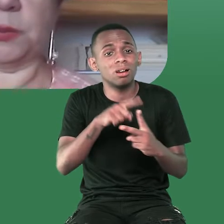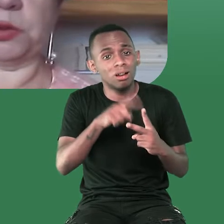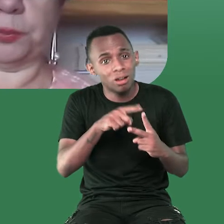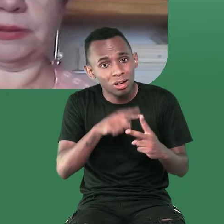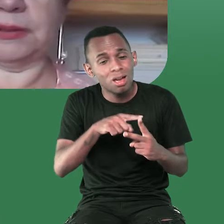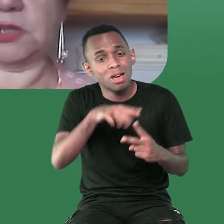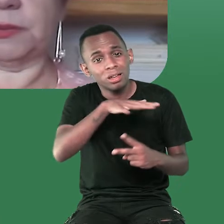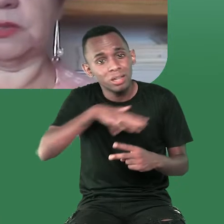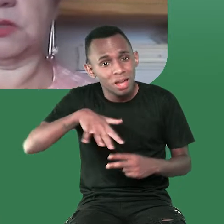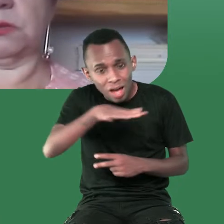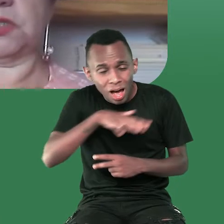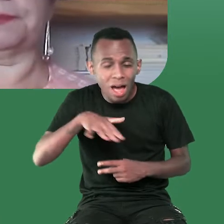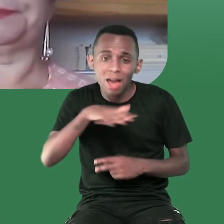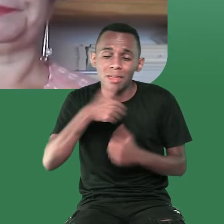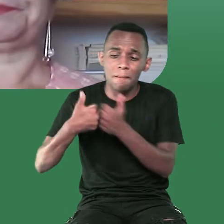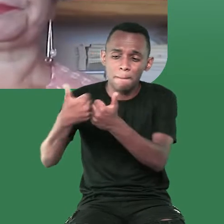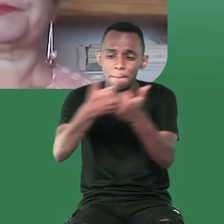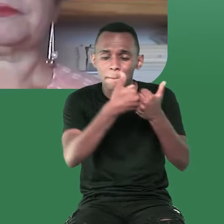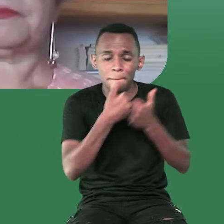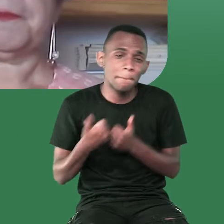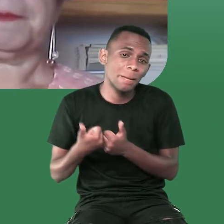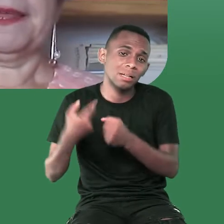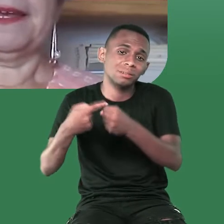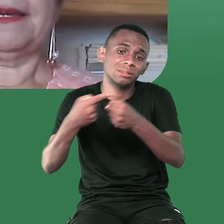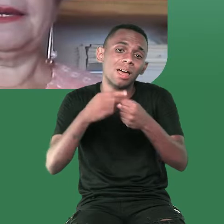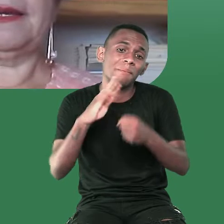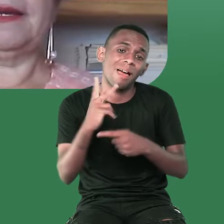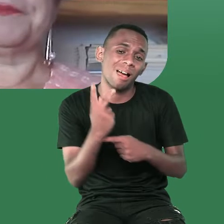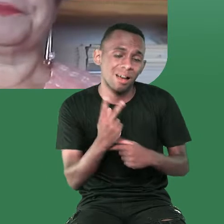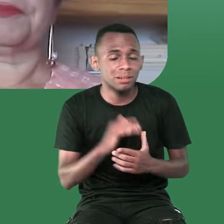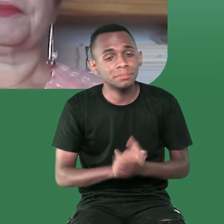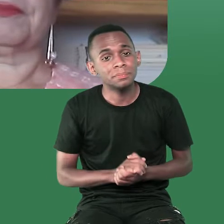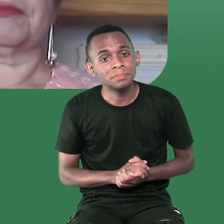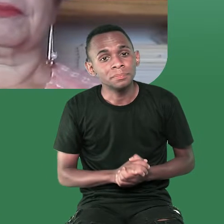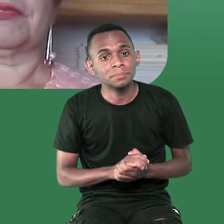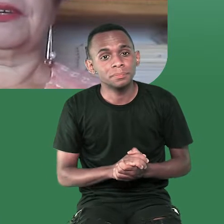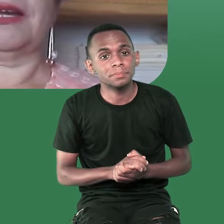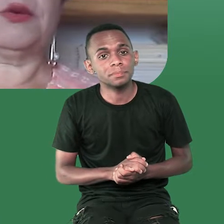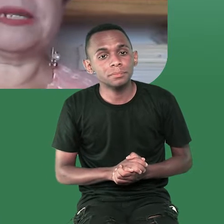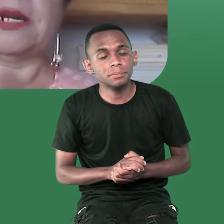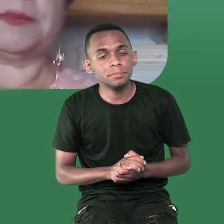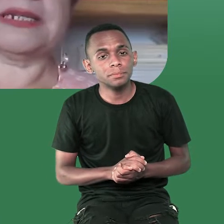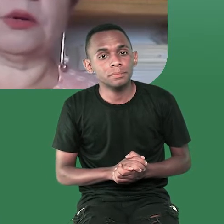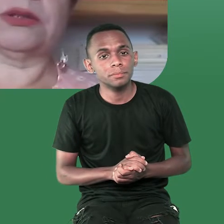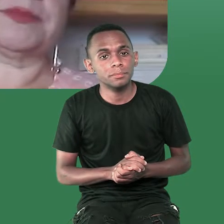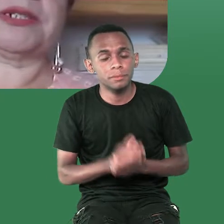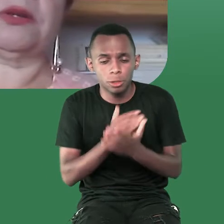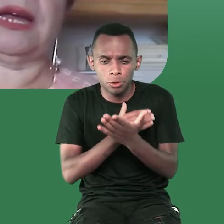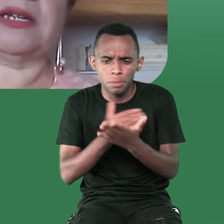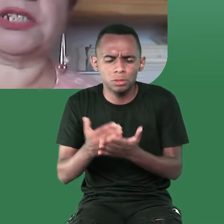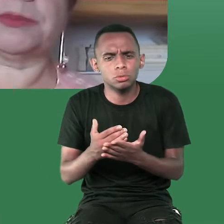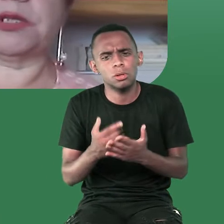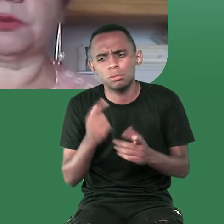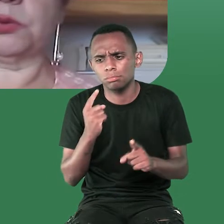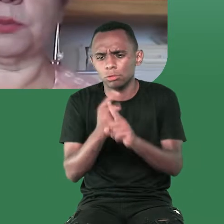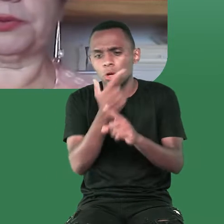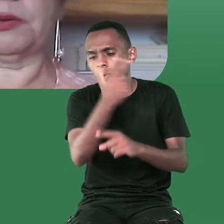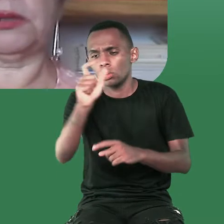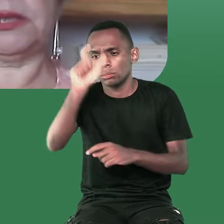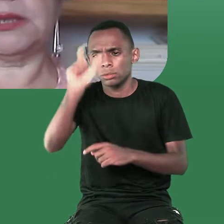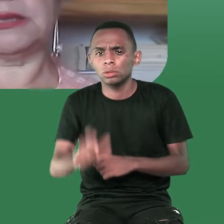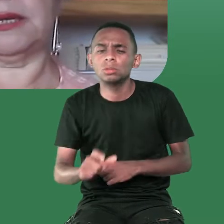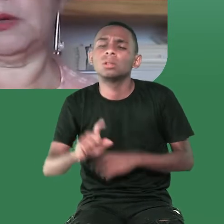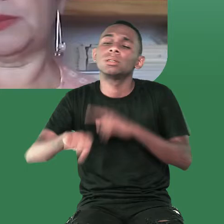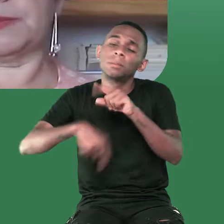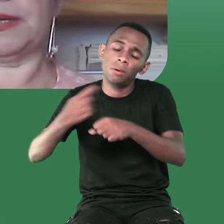na região metropolitana de Belo Horizonte. E E aí começaram a aparecer outras personagens, depois voltou